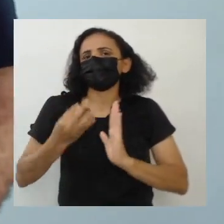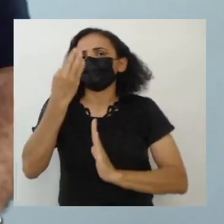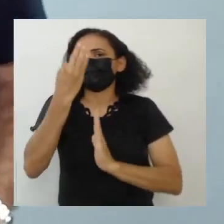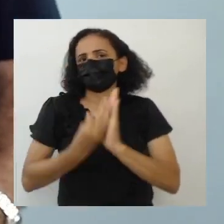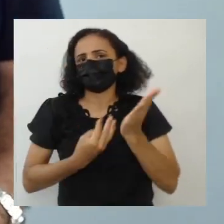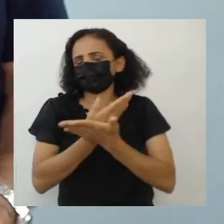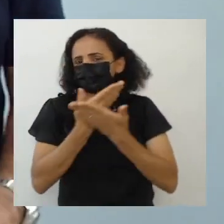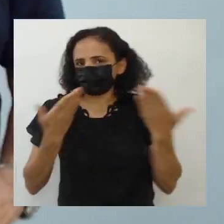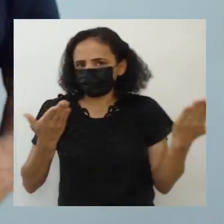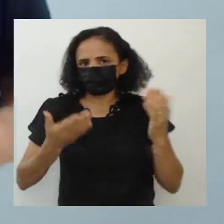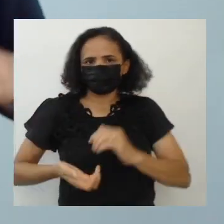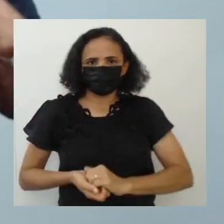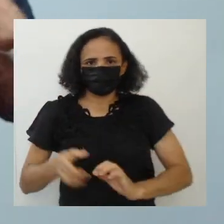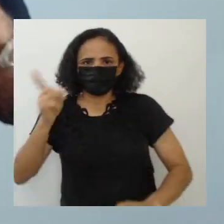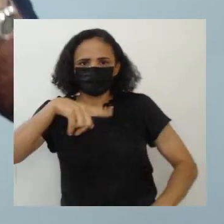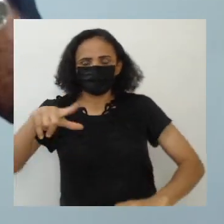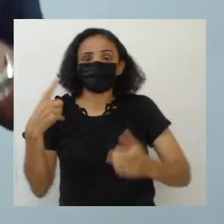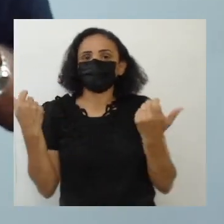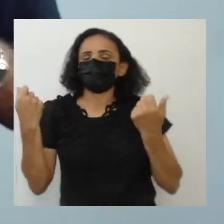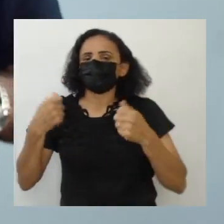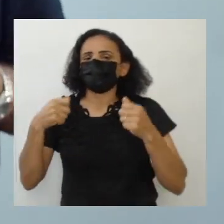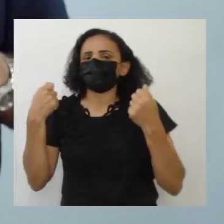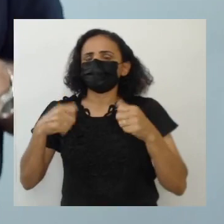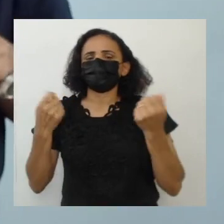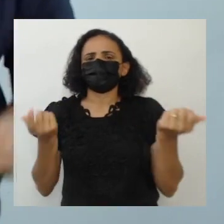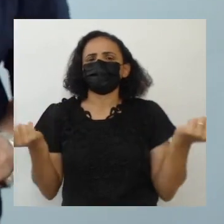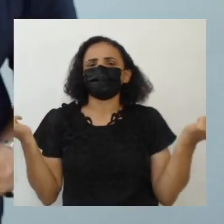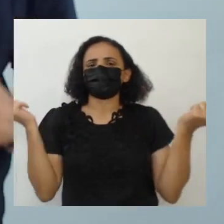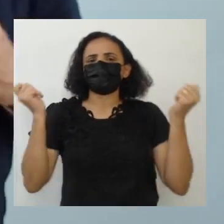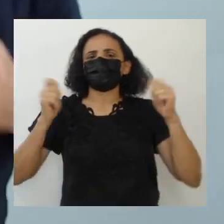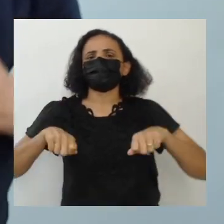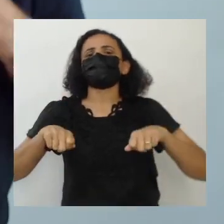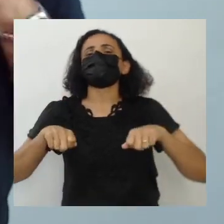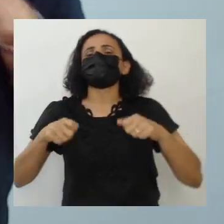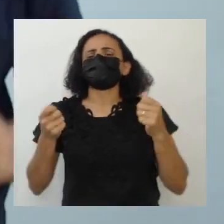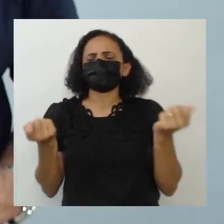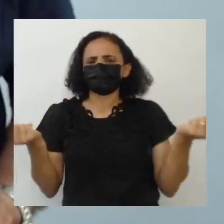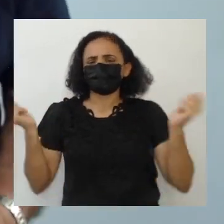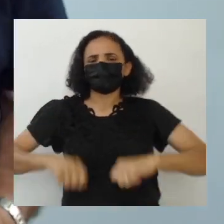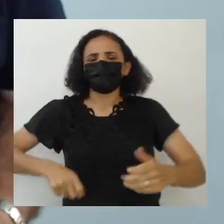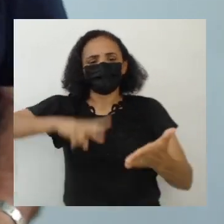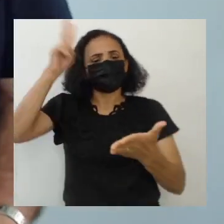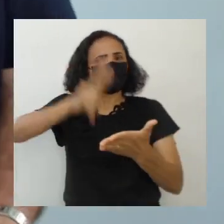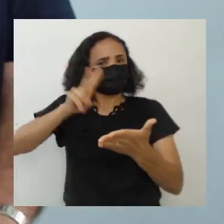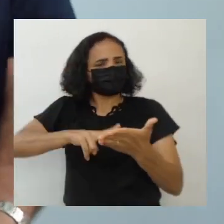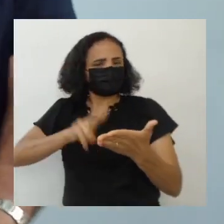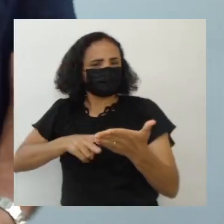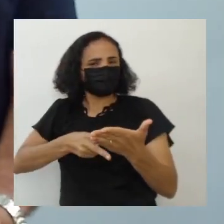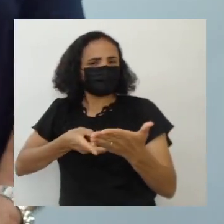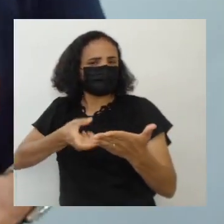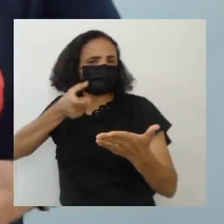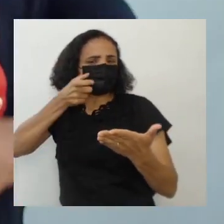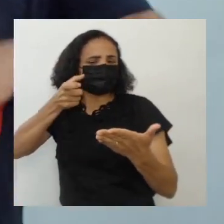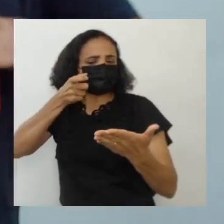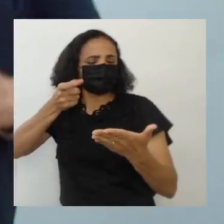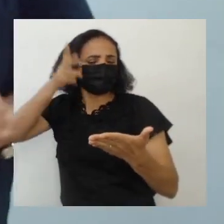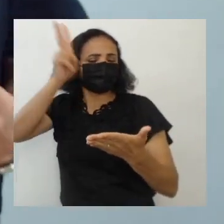tá bom? Então você deve ser habilitado em leitura e dentro de